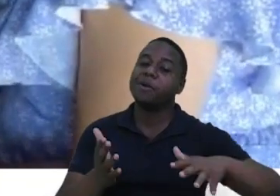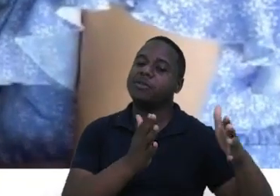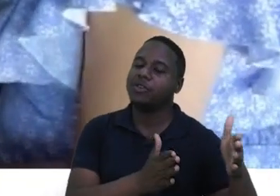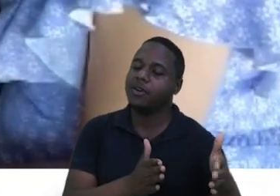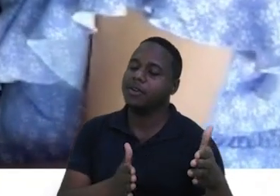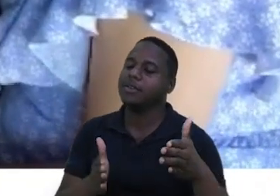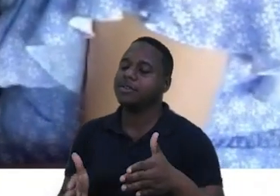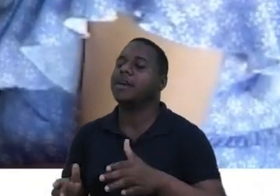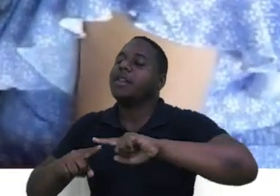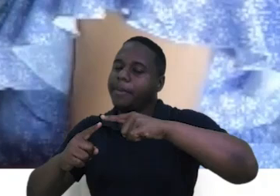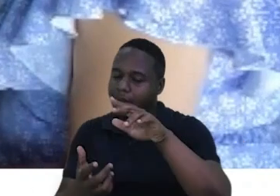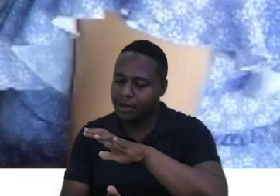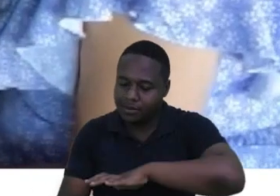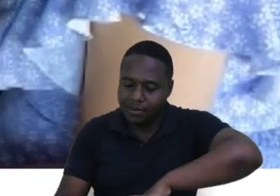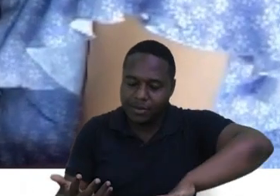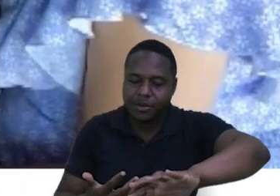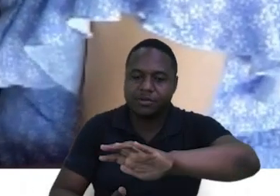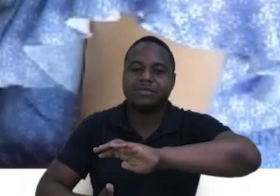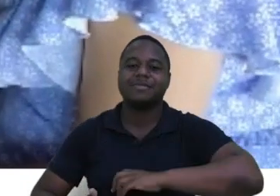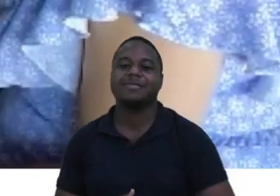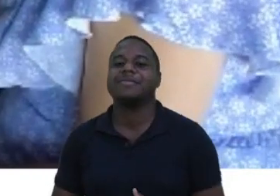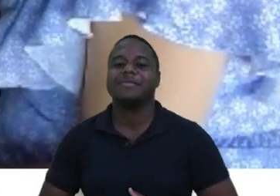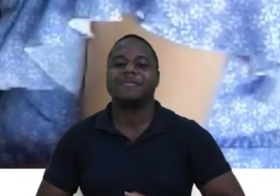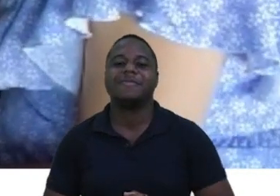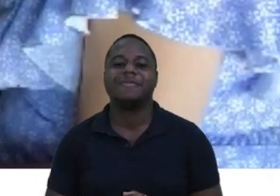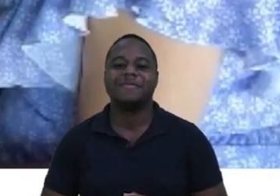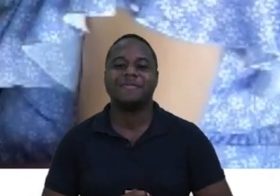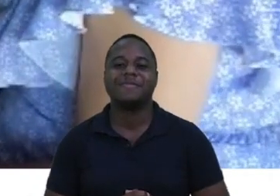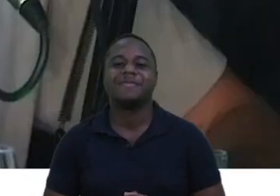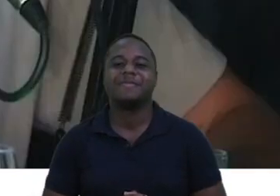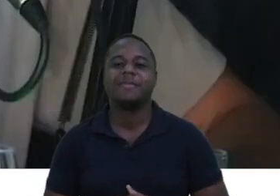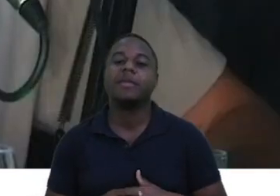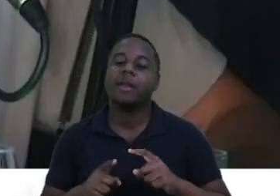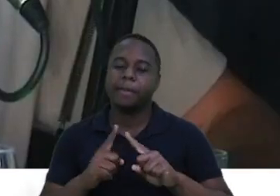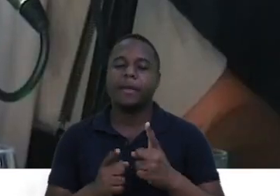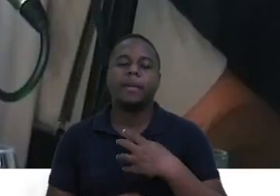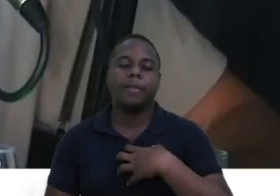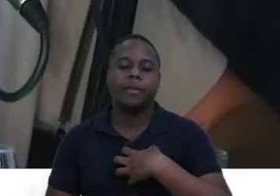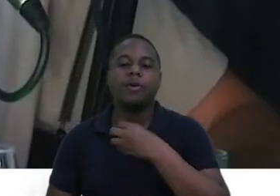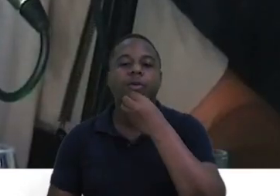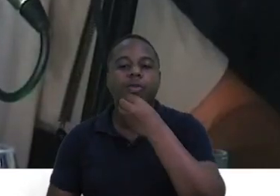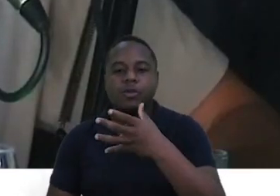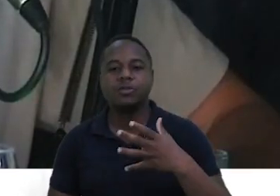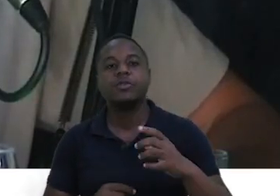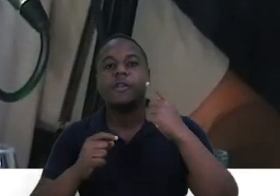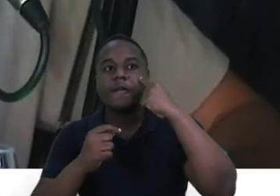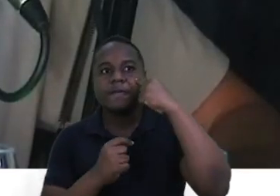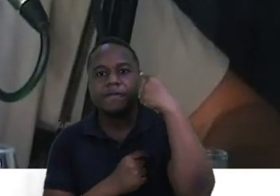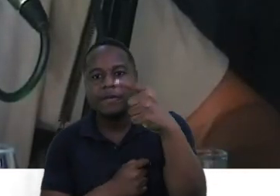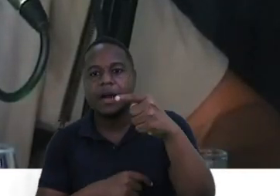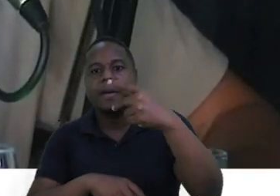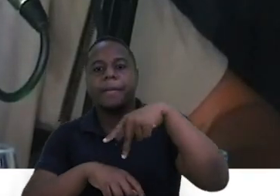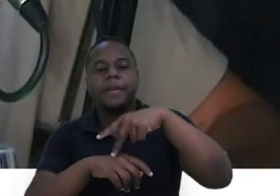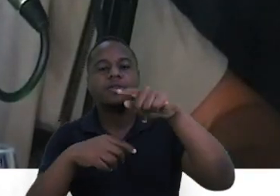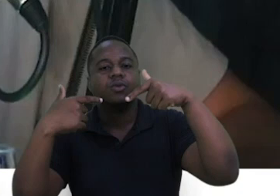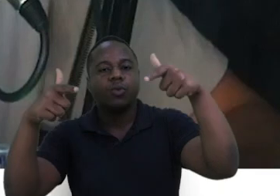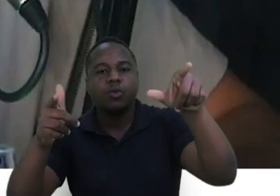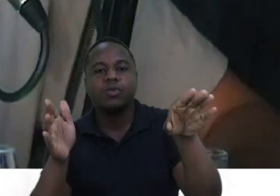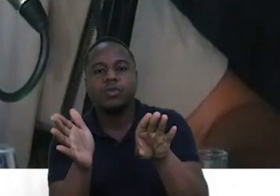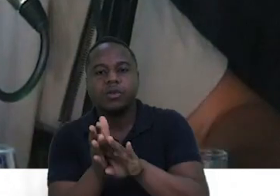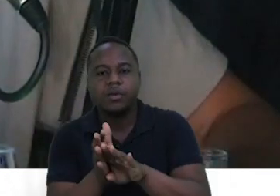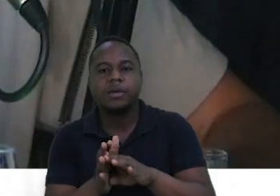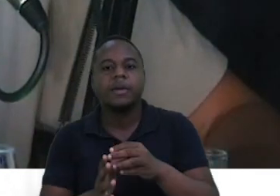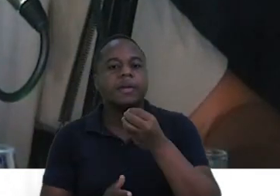Sim. Que a gente deixa isso acontecer. Mas é muito gostoso, assim, chegar lá fora e receber todo